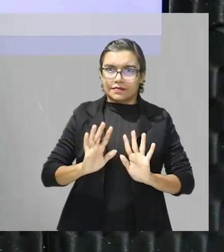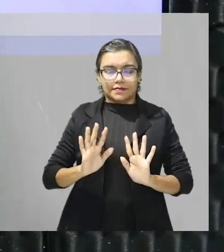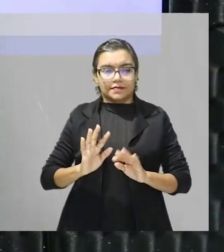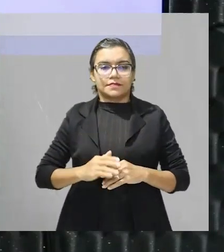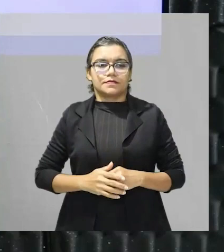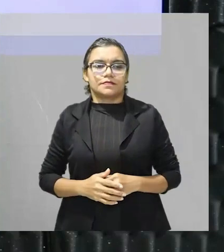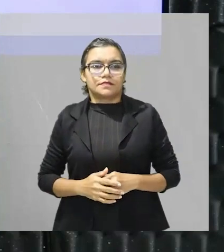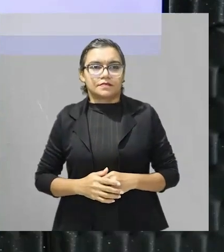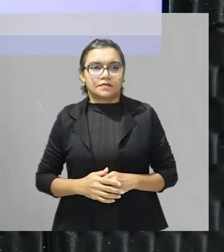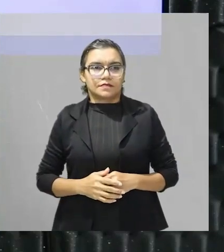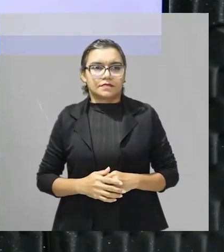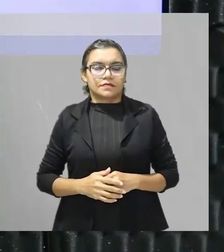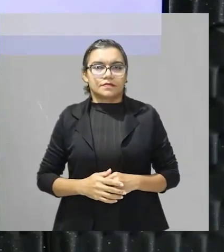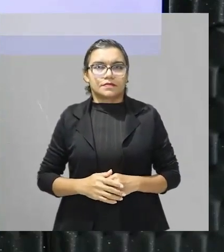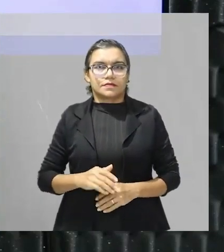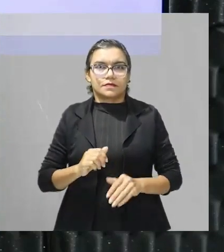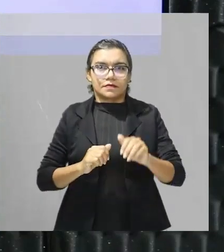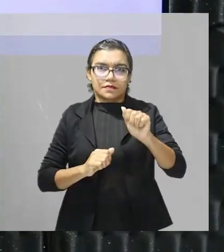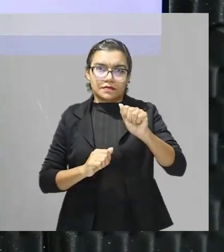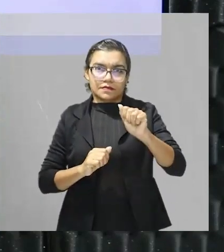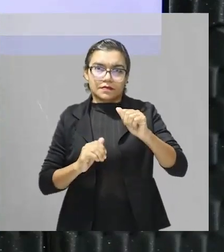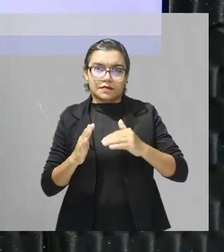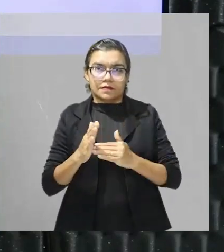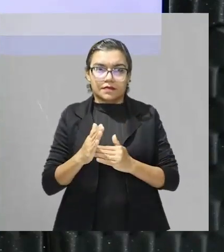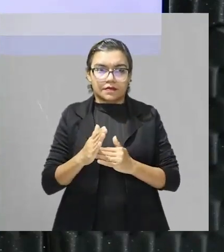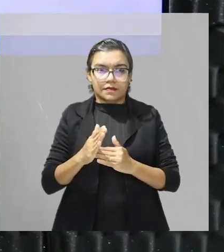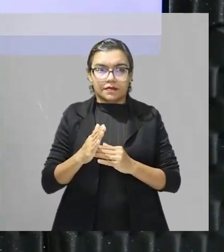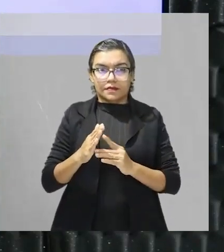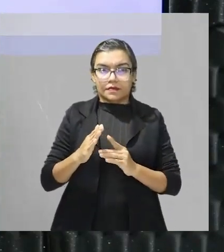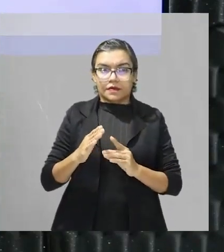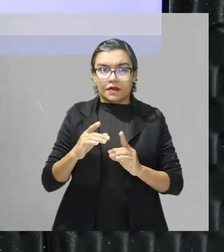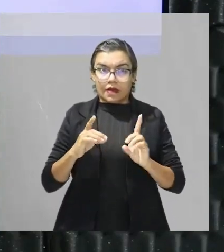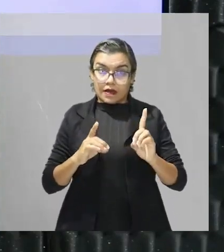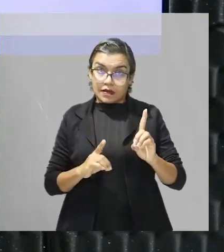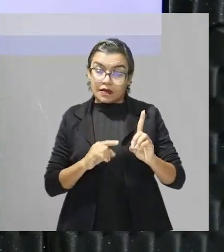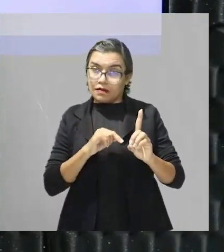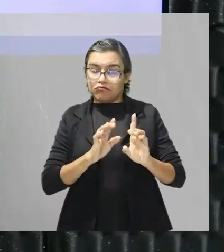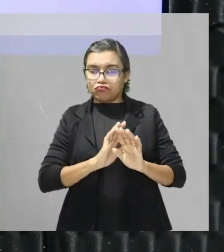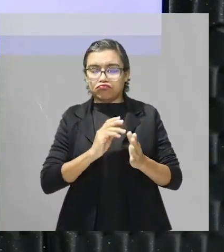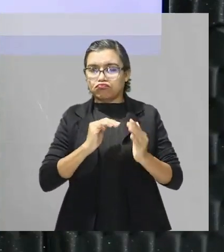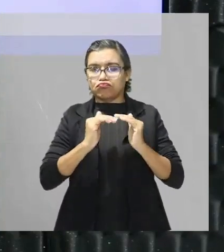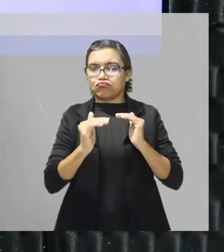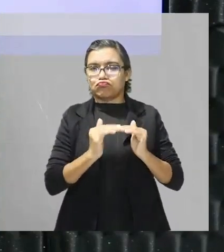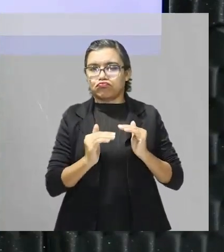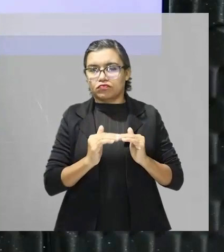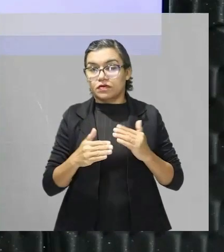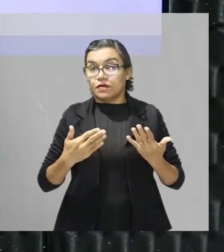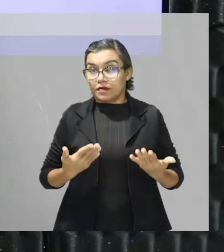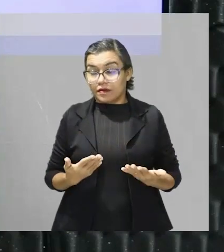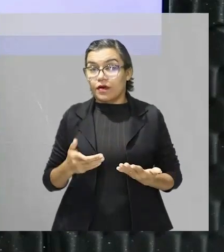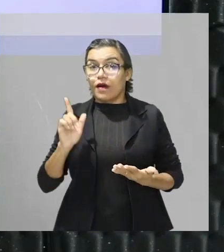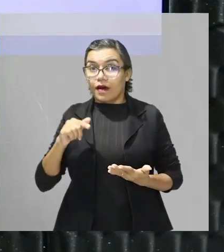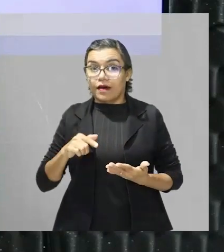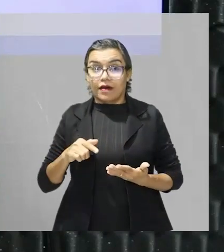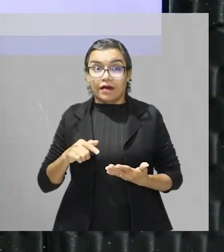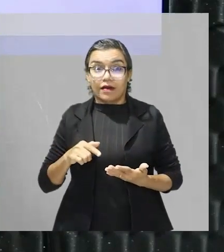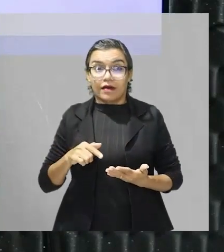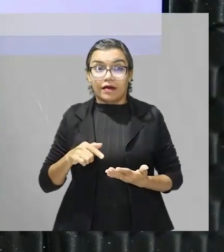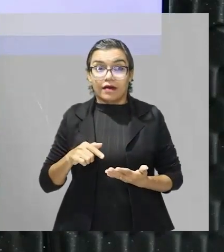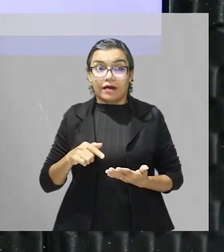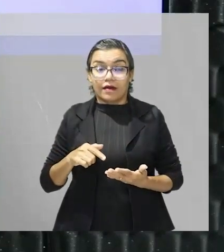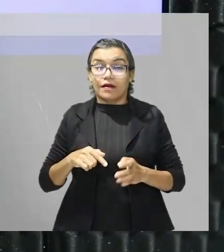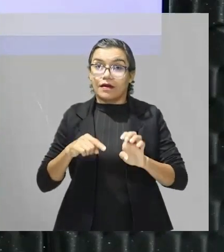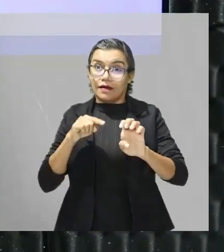é da letra a letra D nenhuma se relaciona ao modelo de Thomson Então a nossa afirmativa correta será a letra a